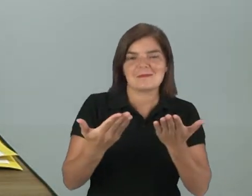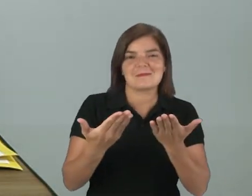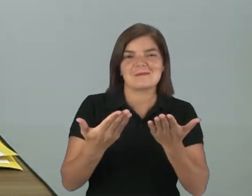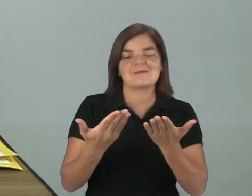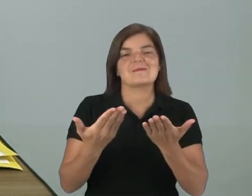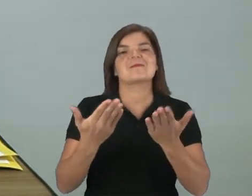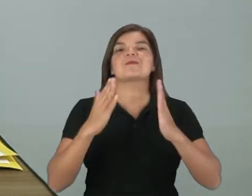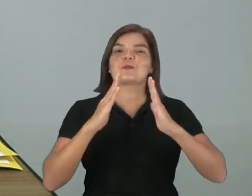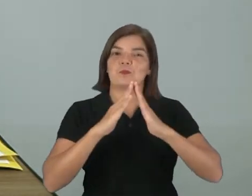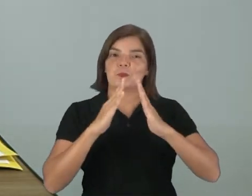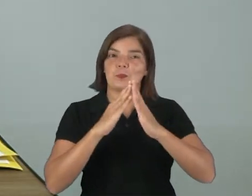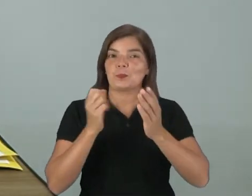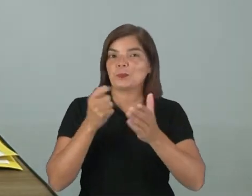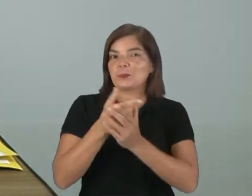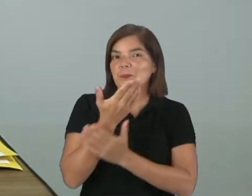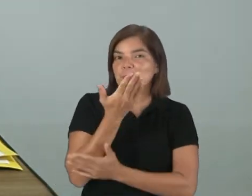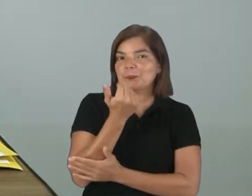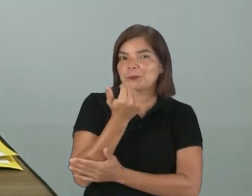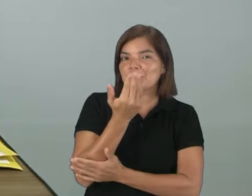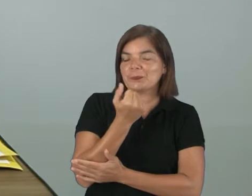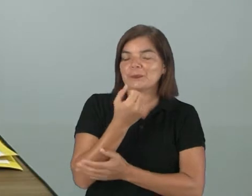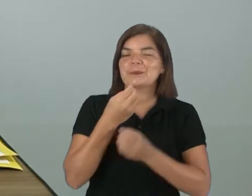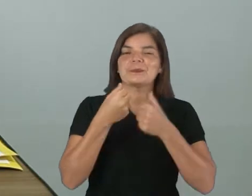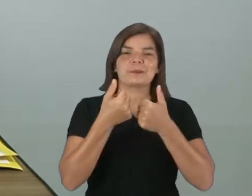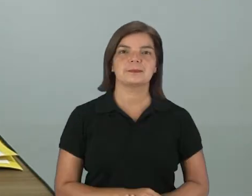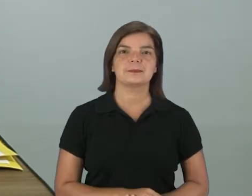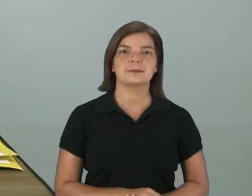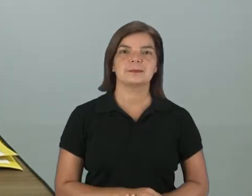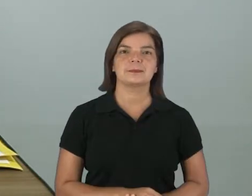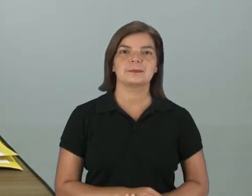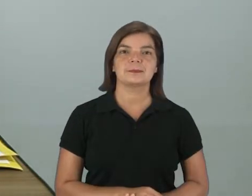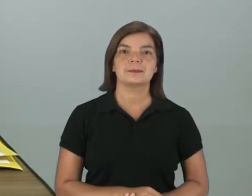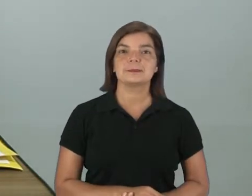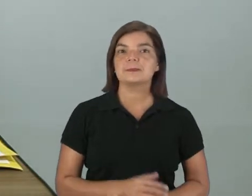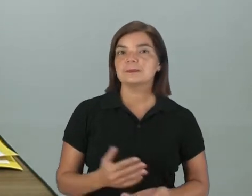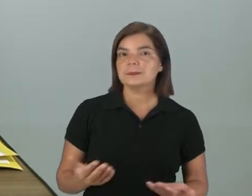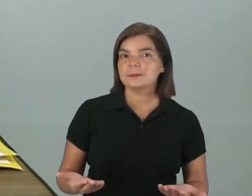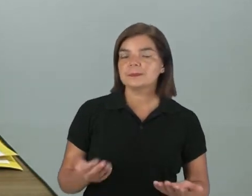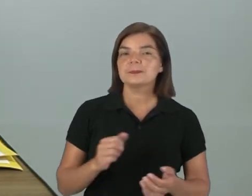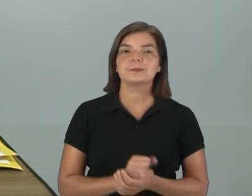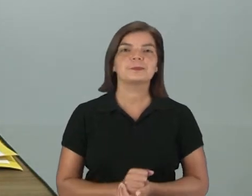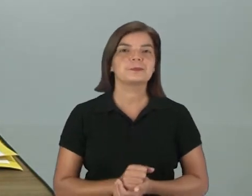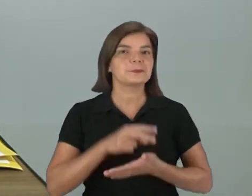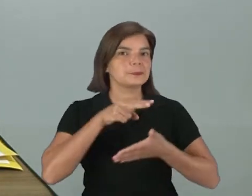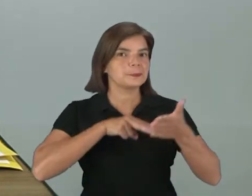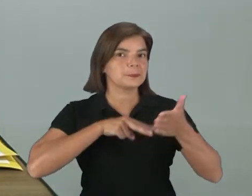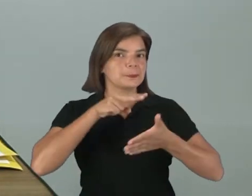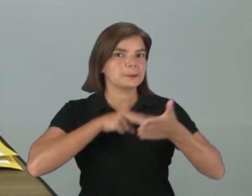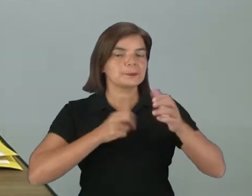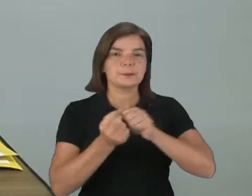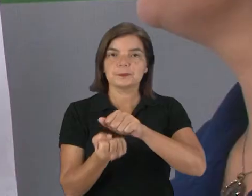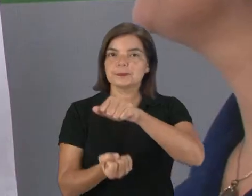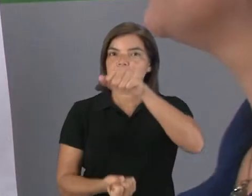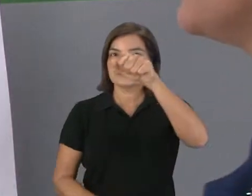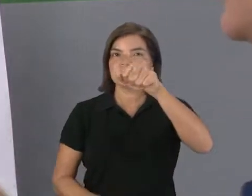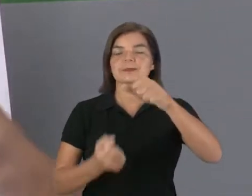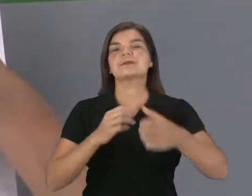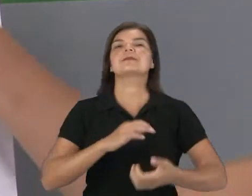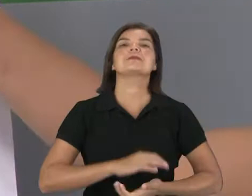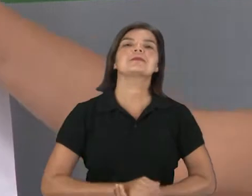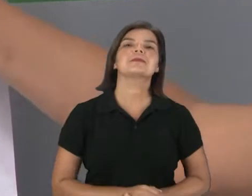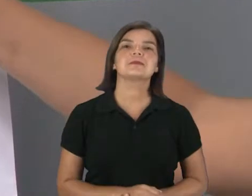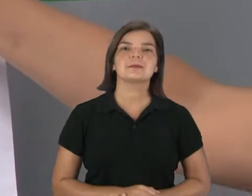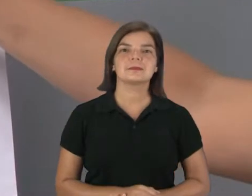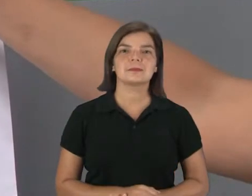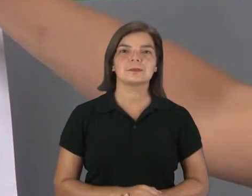nosso consumo. Muito bem, vamos lá para a nossa leitura no cartaz.